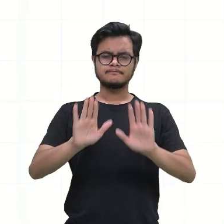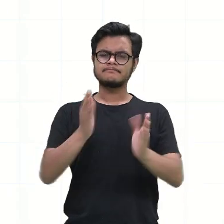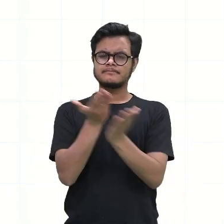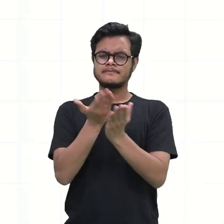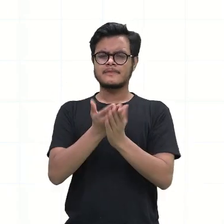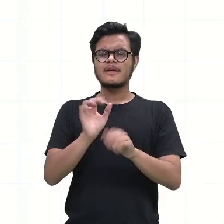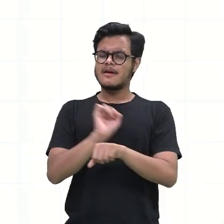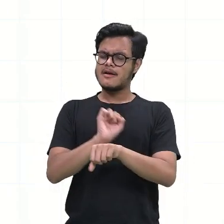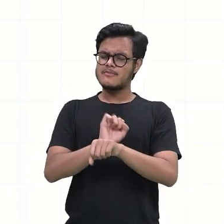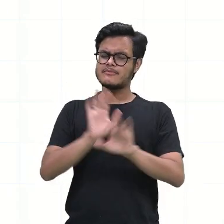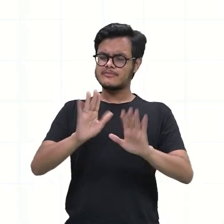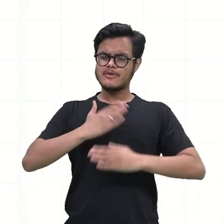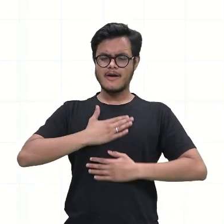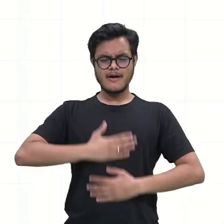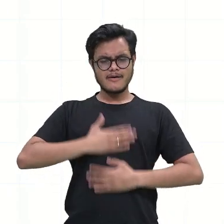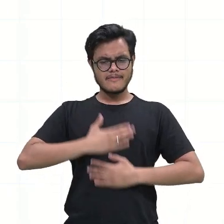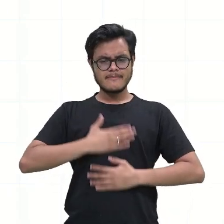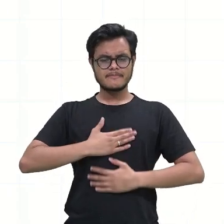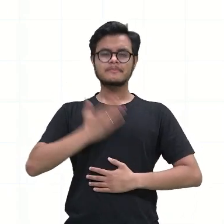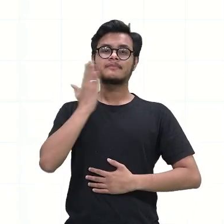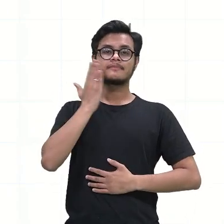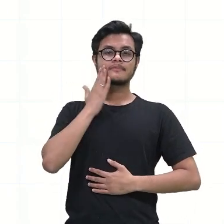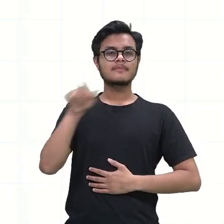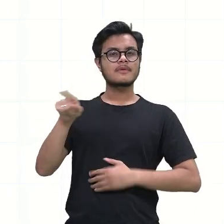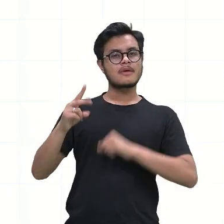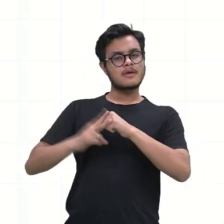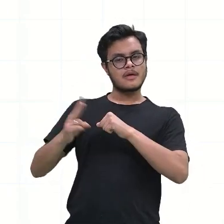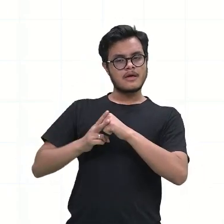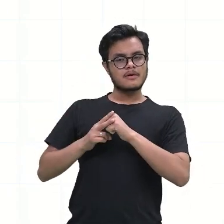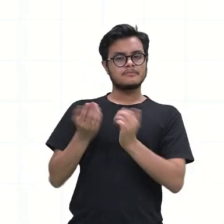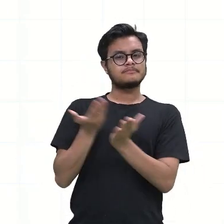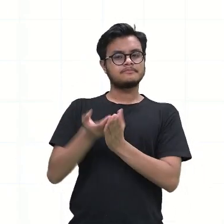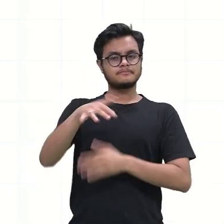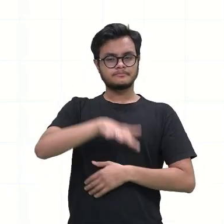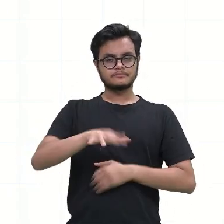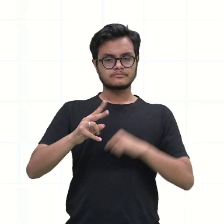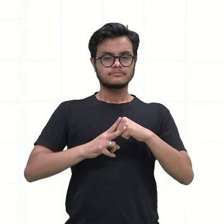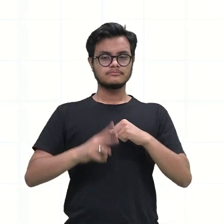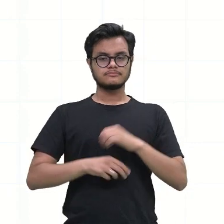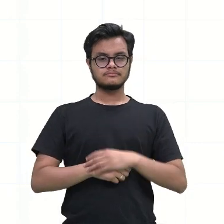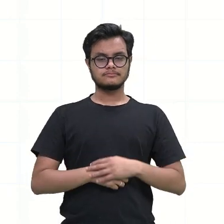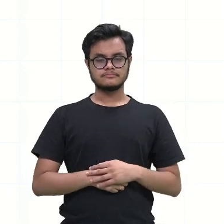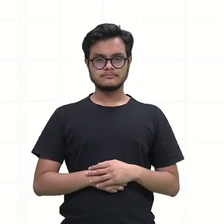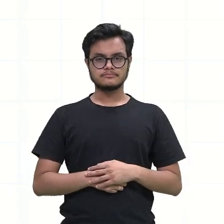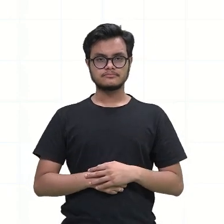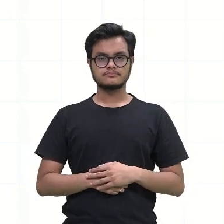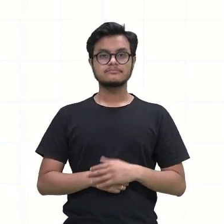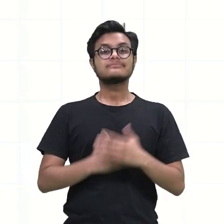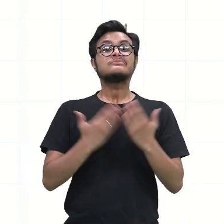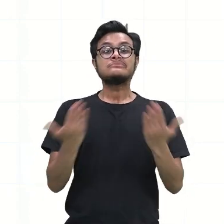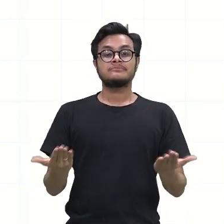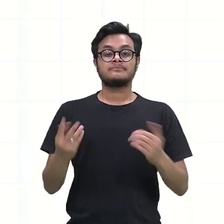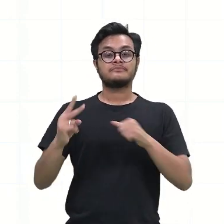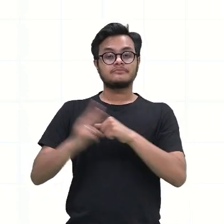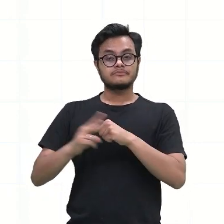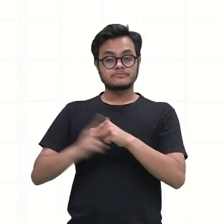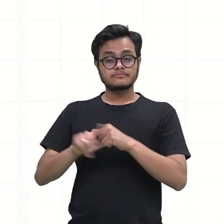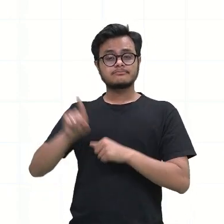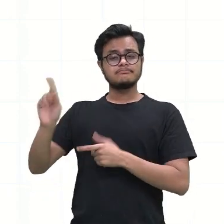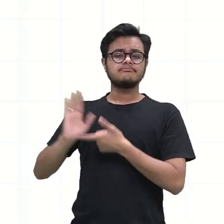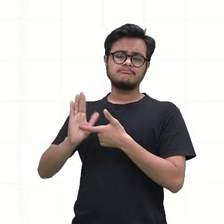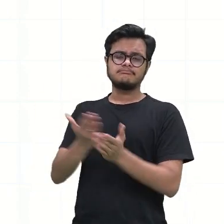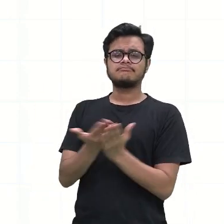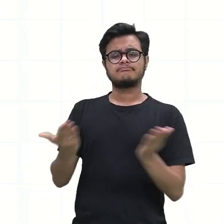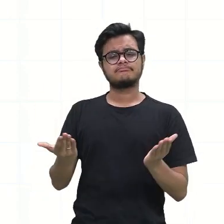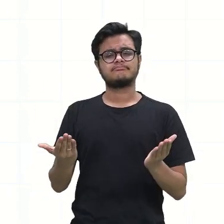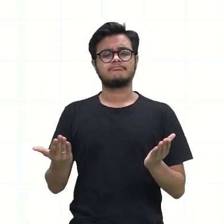vamos conhecer um pouco mais aí a respeito desses verbos. Ok? Muito bem. Então, os verbos eles vão indicar isso aí.